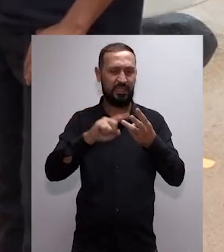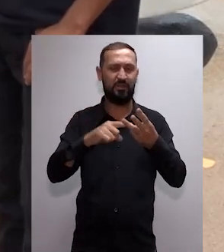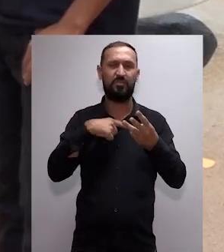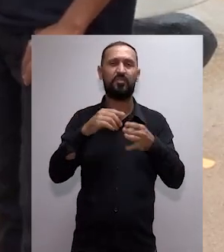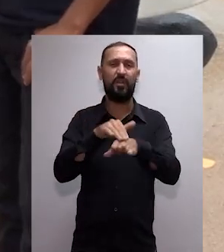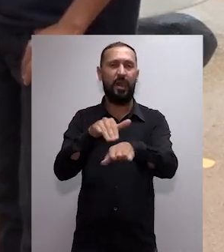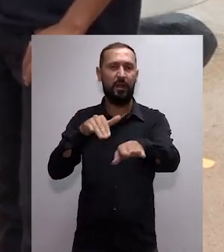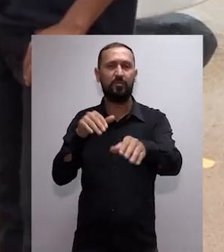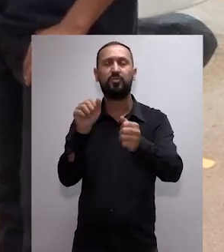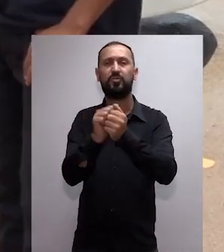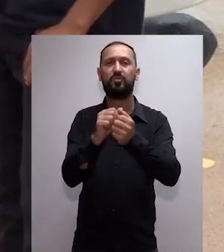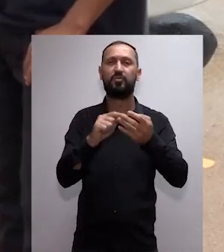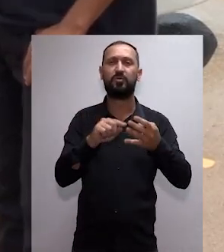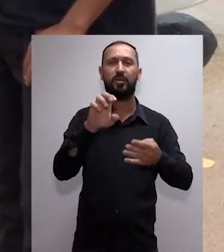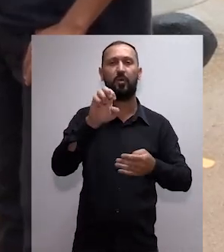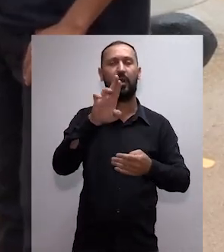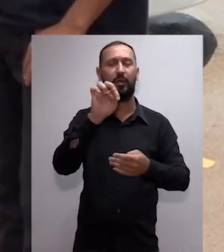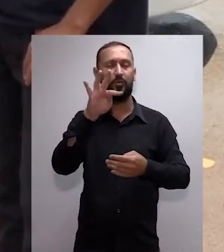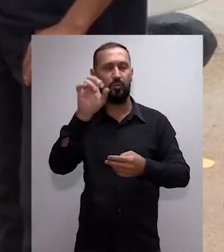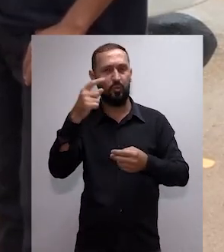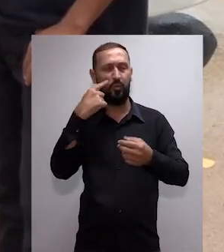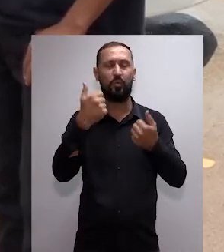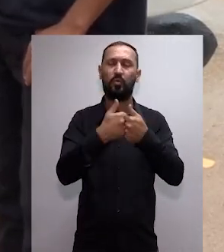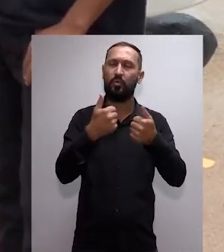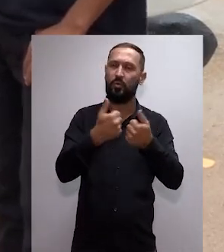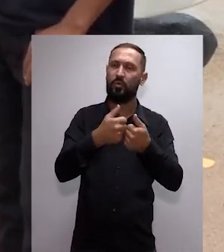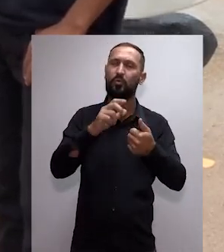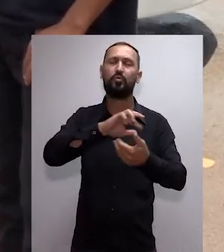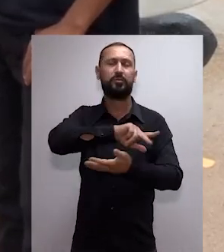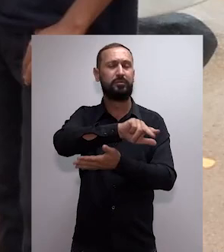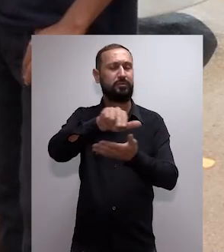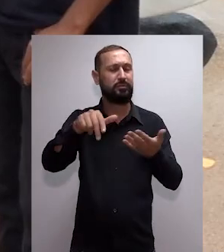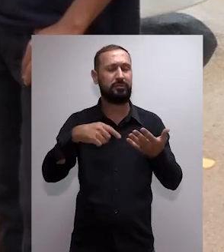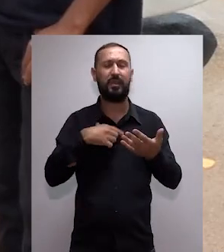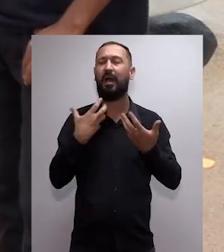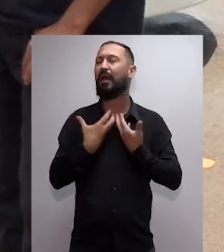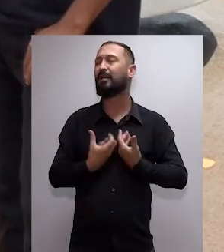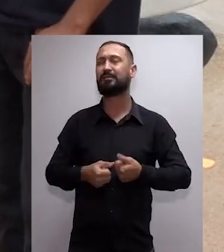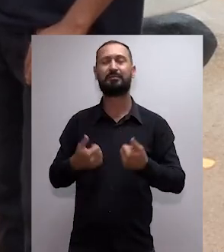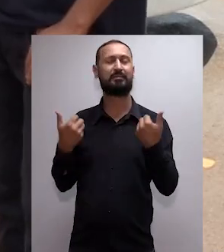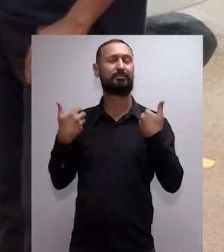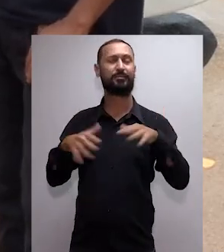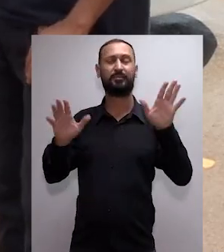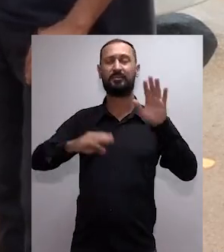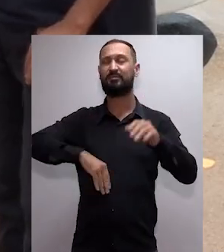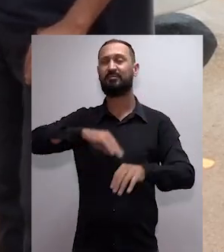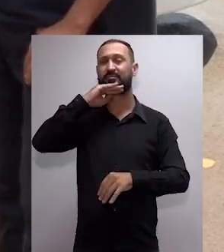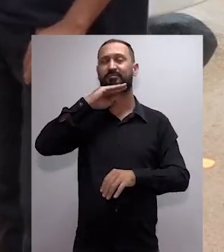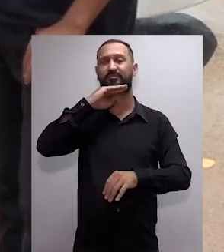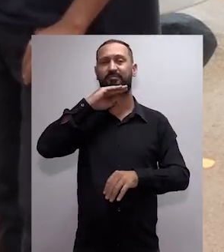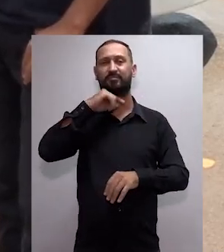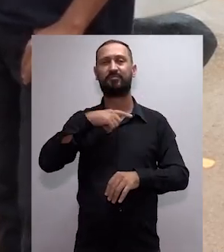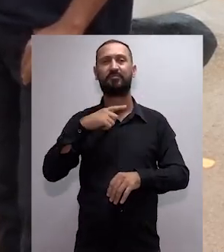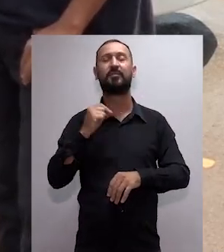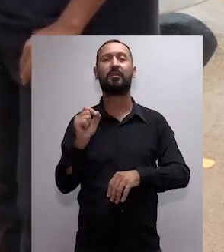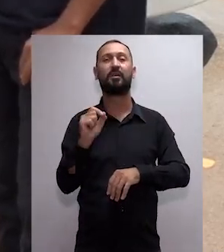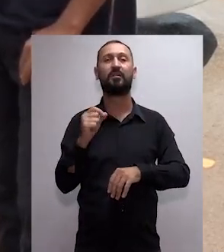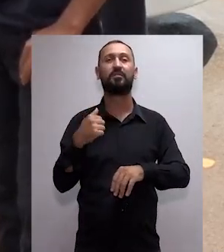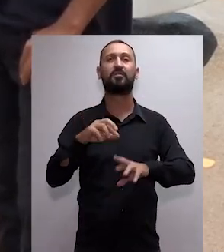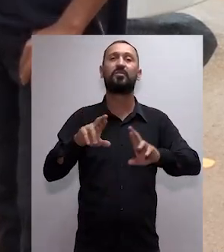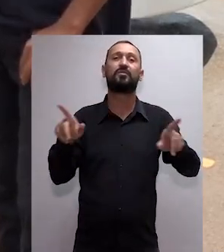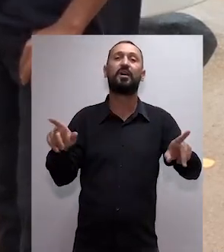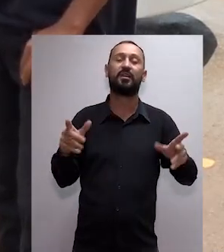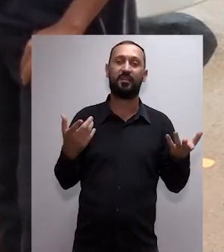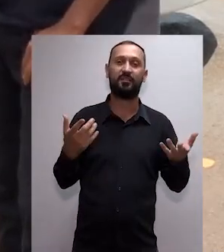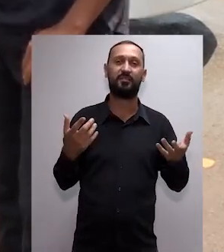sobrinho. Eucatur, Viação Mota, Andorinha, todas essas empresas Aí aí. você cansou dessa vida e Cansei. resolveu ensinar os outros. Aí eu falei, eu tenho uma qualidade, eu sou diferente